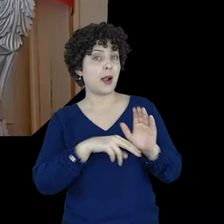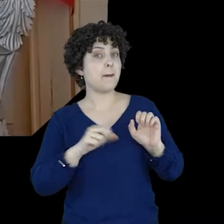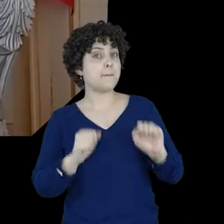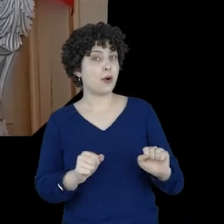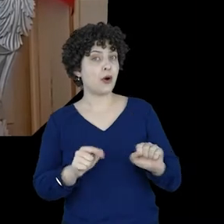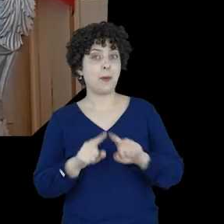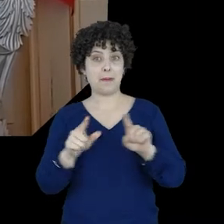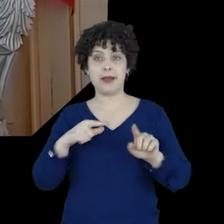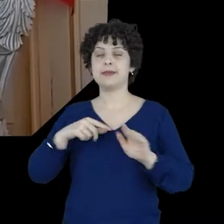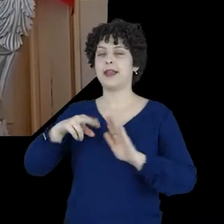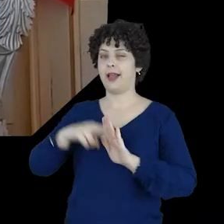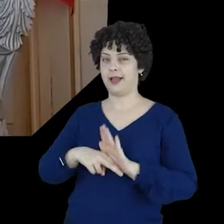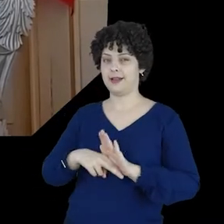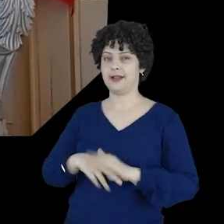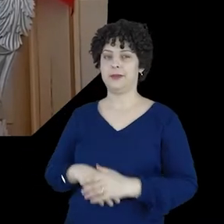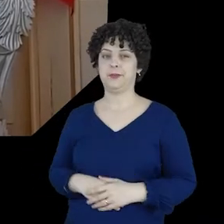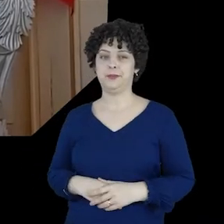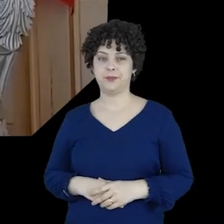instruções.